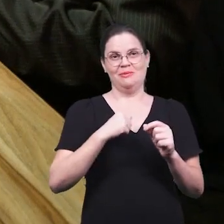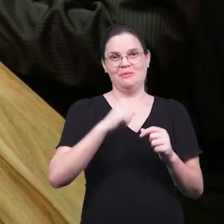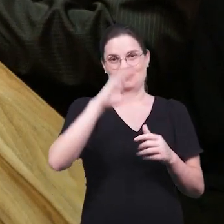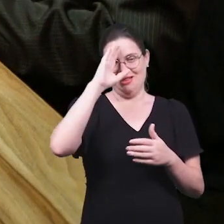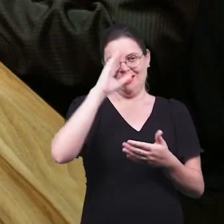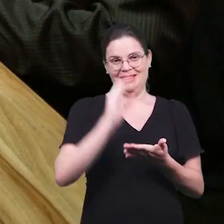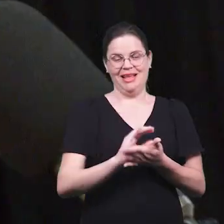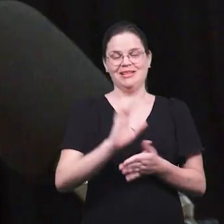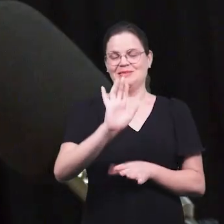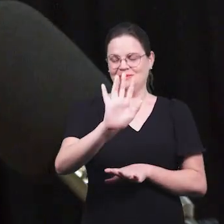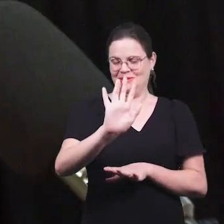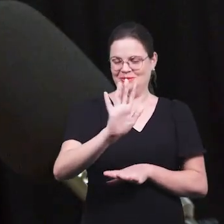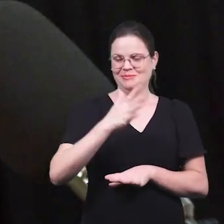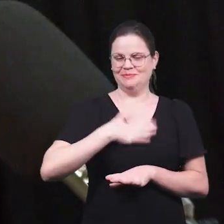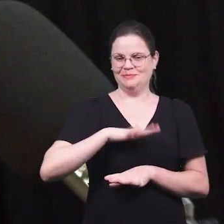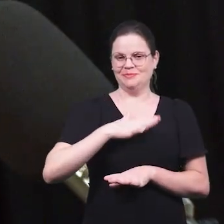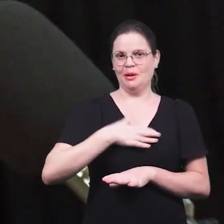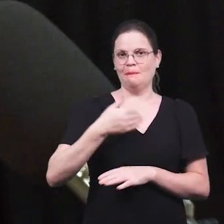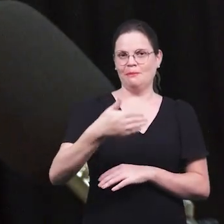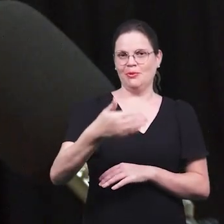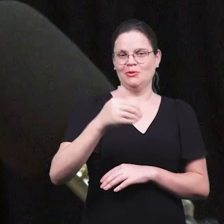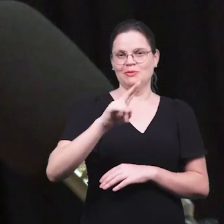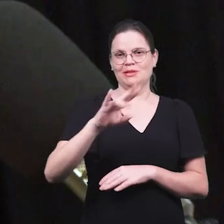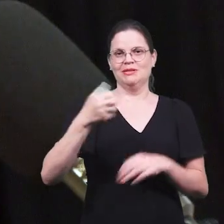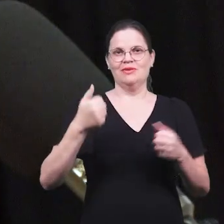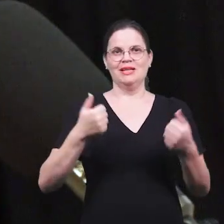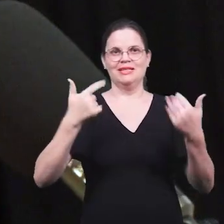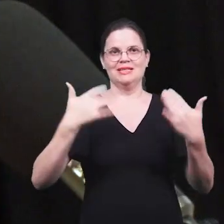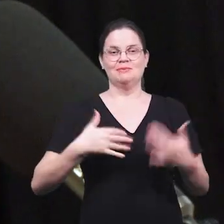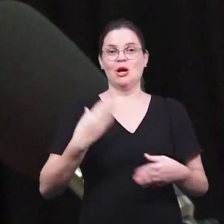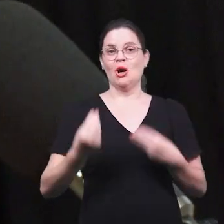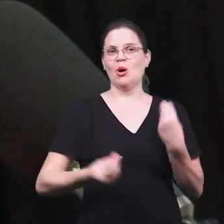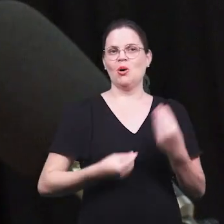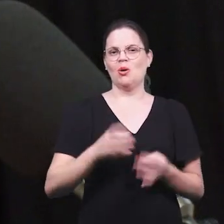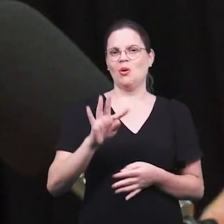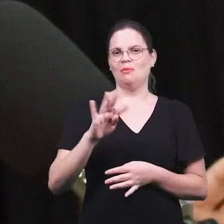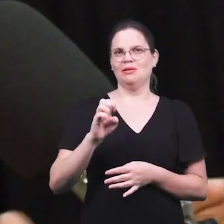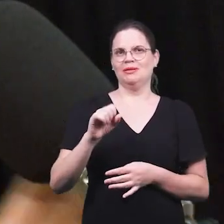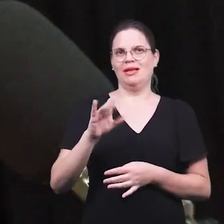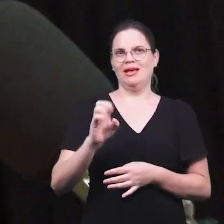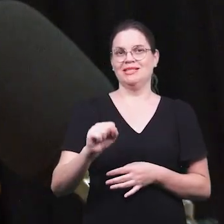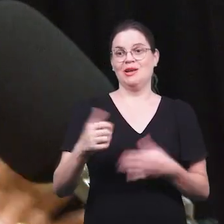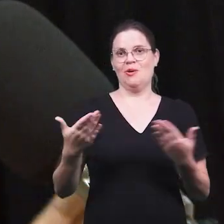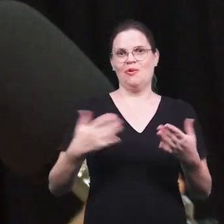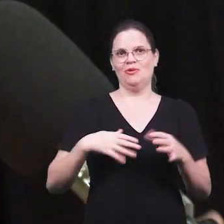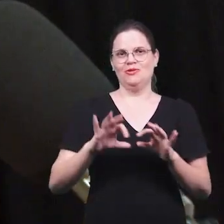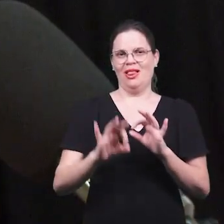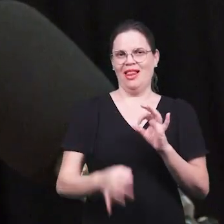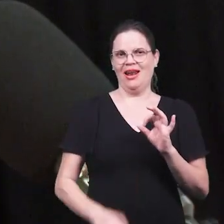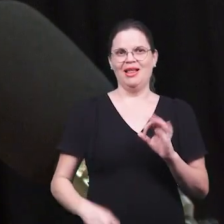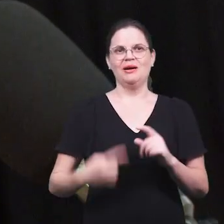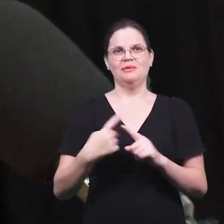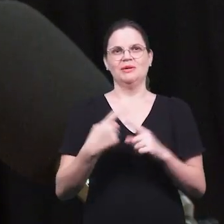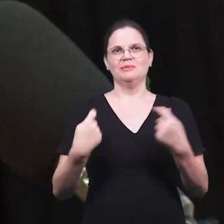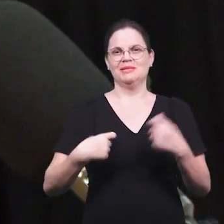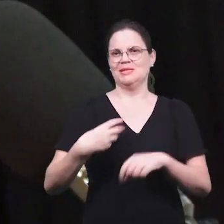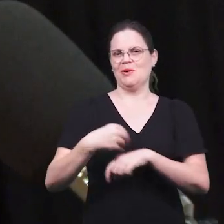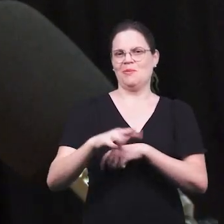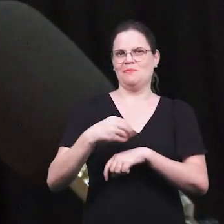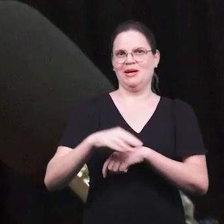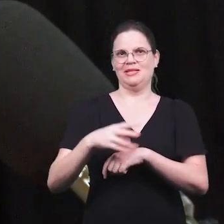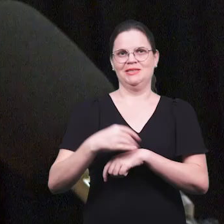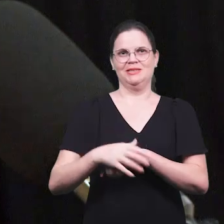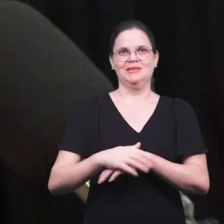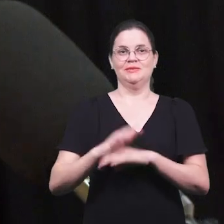seguinte, ó. No próximo programa, o Luiz vai contar pra gente como é que essa tese, o programa ficou um pouquinho maior, que tem muita coisa pra